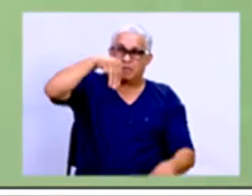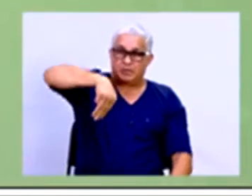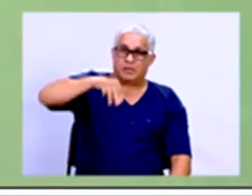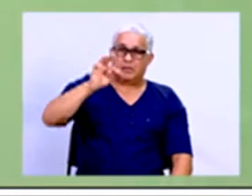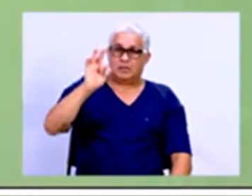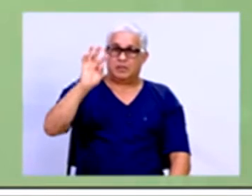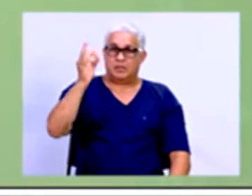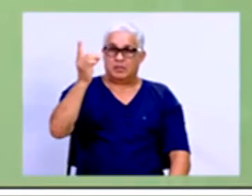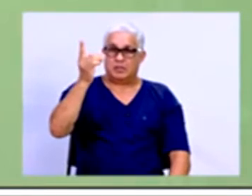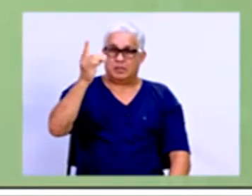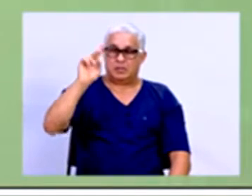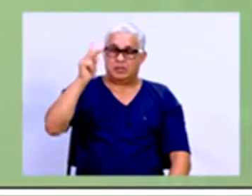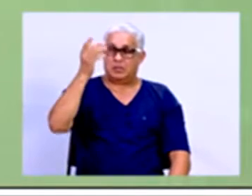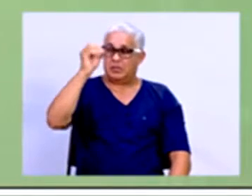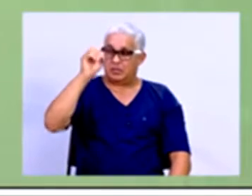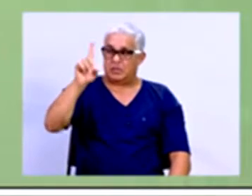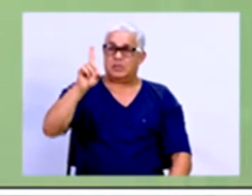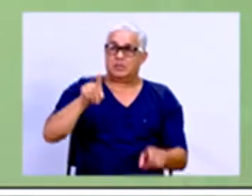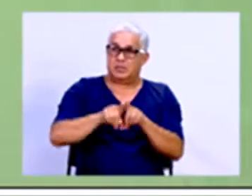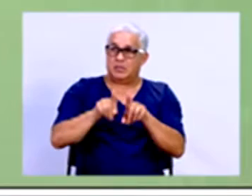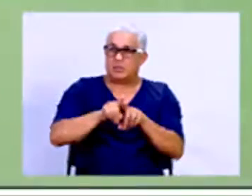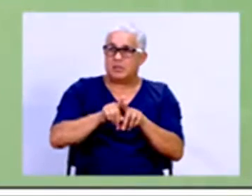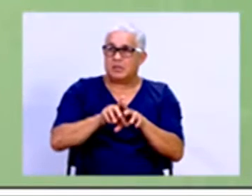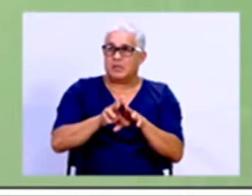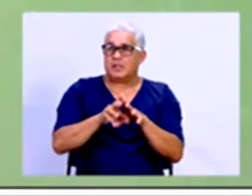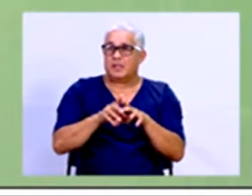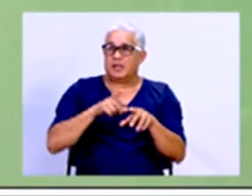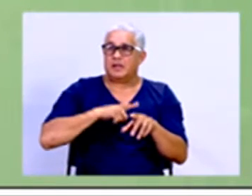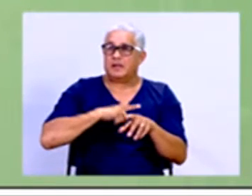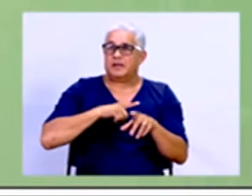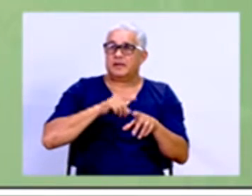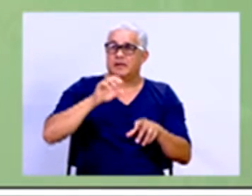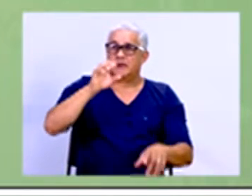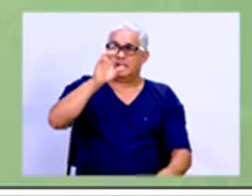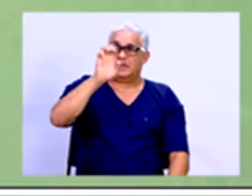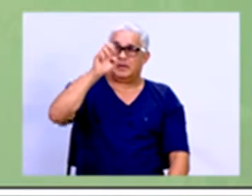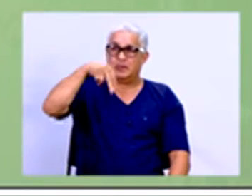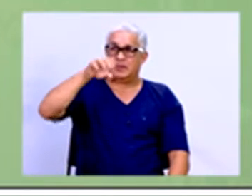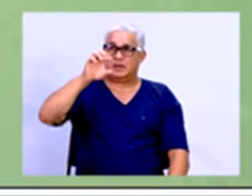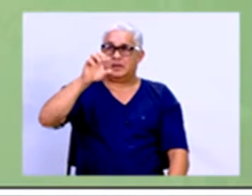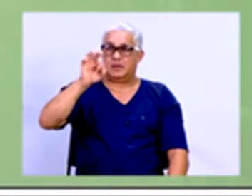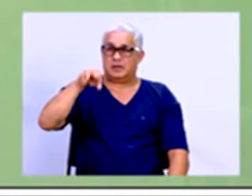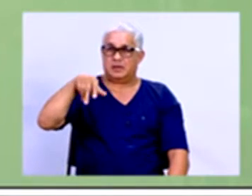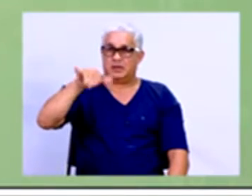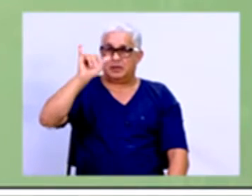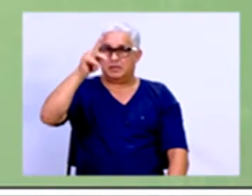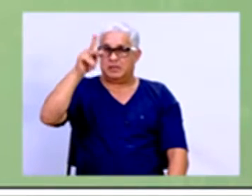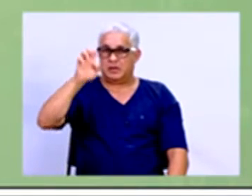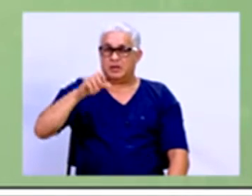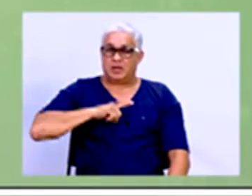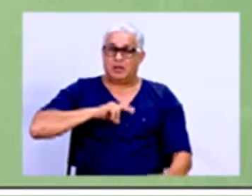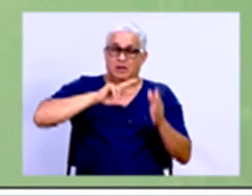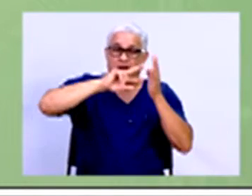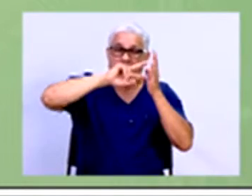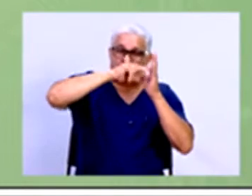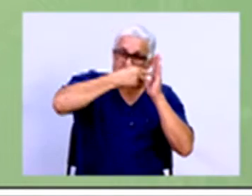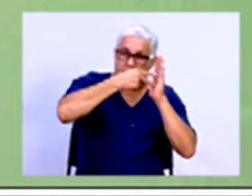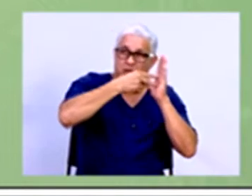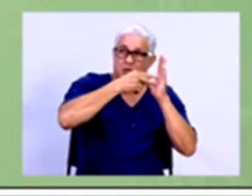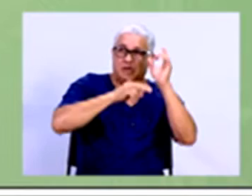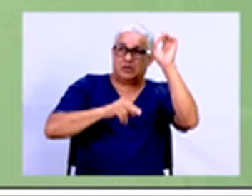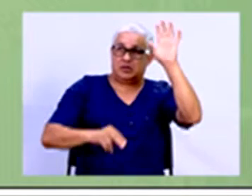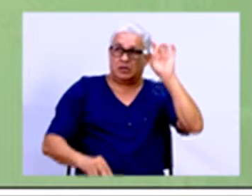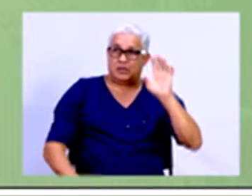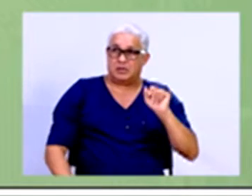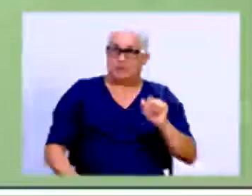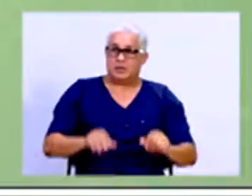né? Então, por exemplo, aqui nós temos a significância de cada um, né? Então, o Action, ele